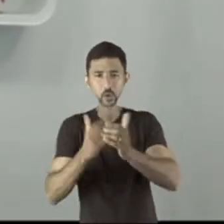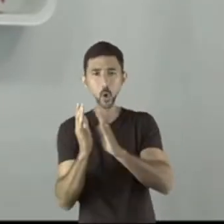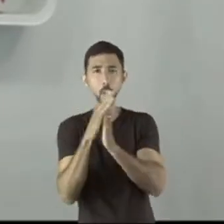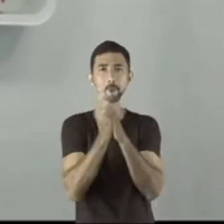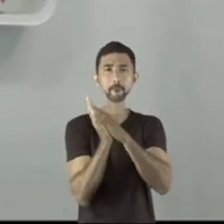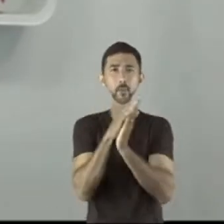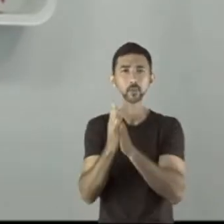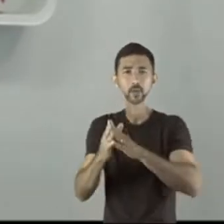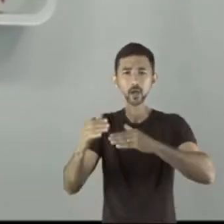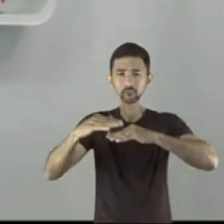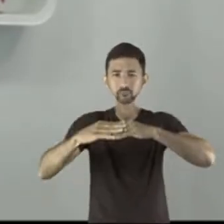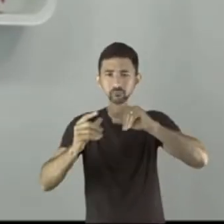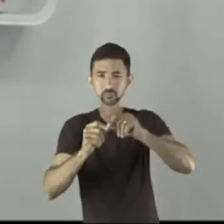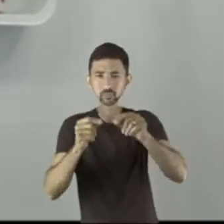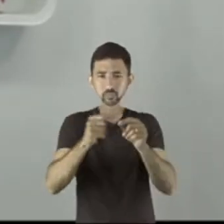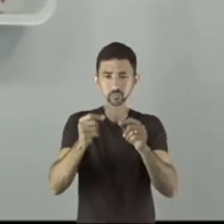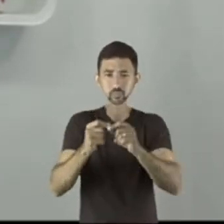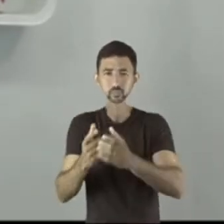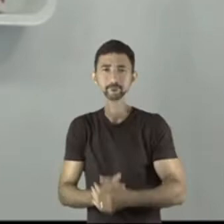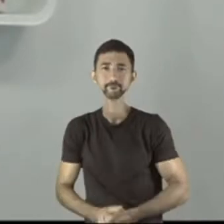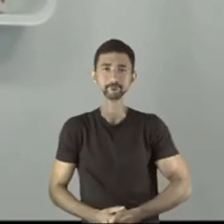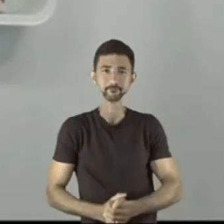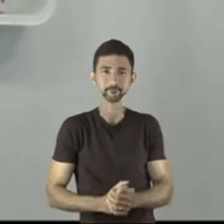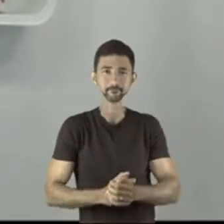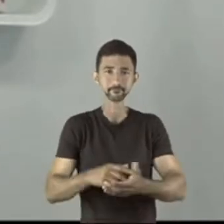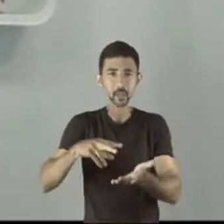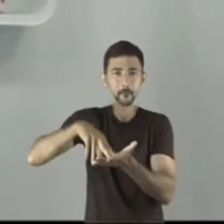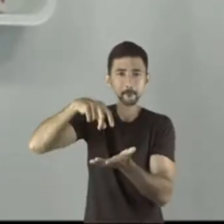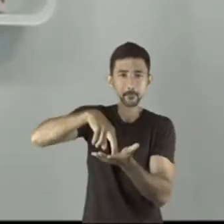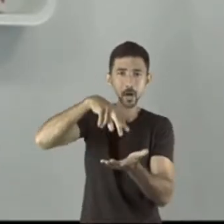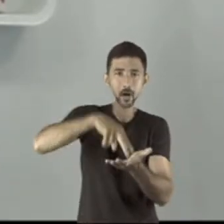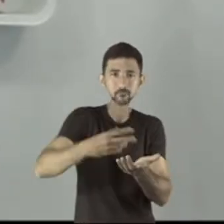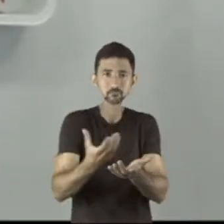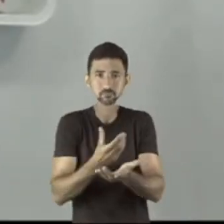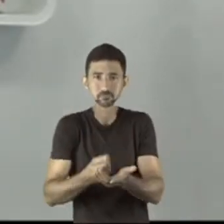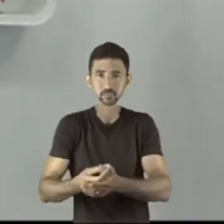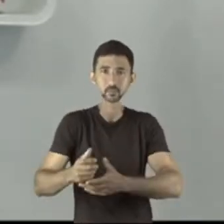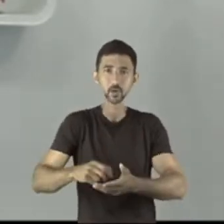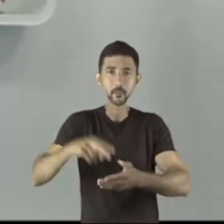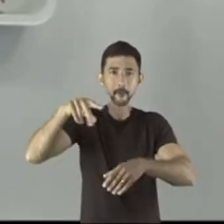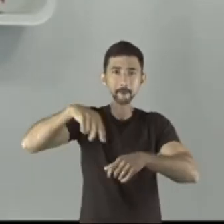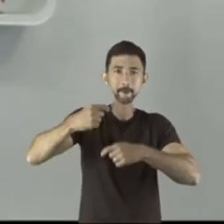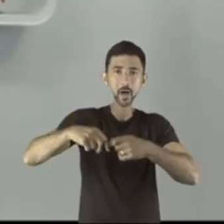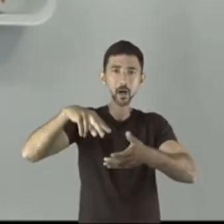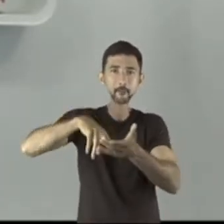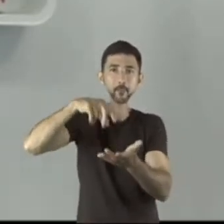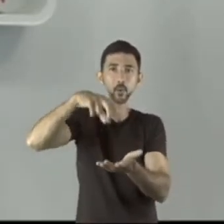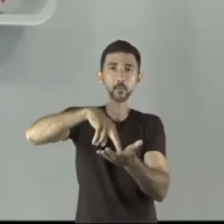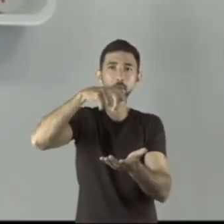bonecas, montar um jogo de armar, amarelinhas, petecas e uma corda de pular.